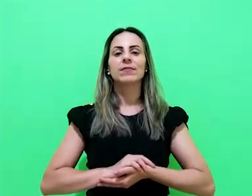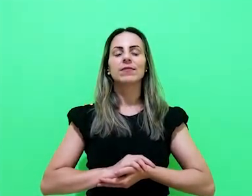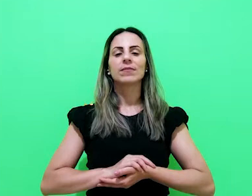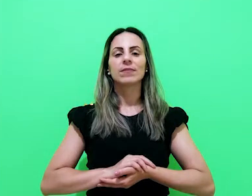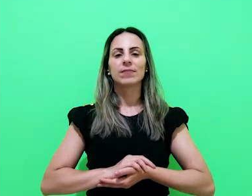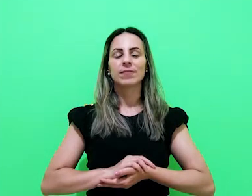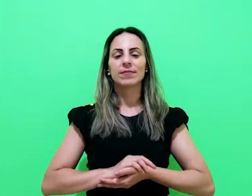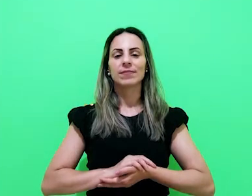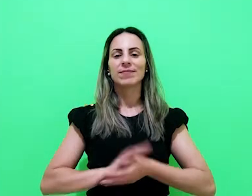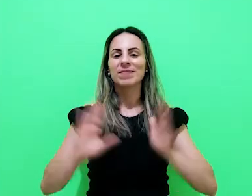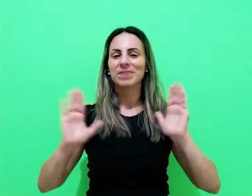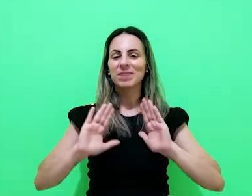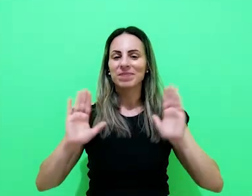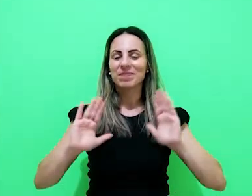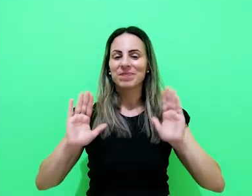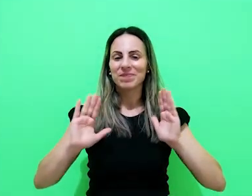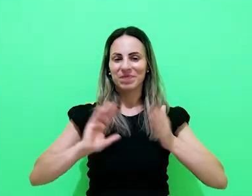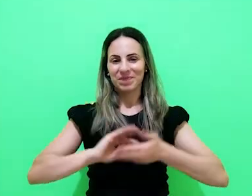Bom, pessoal,